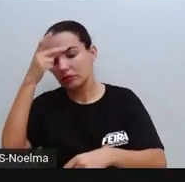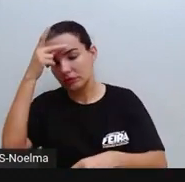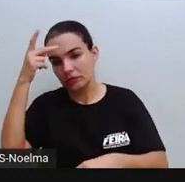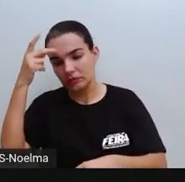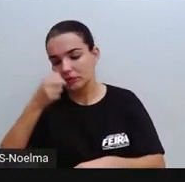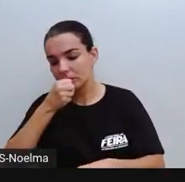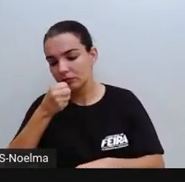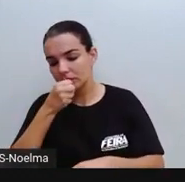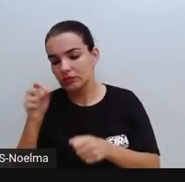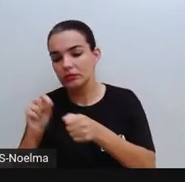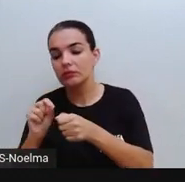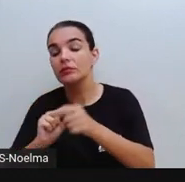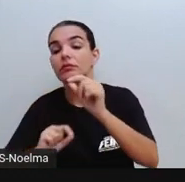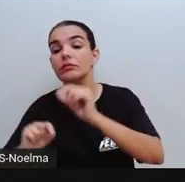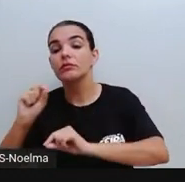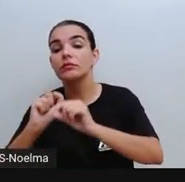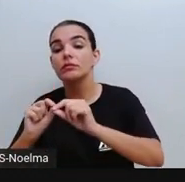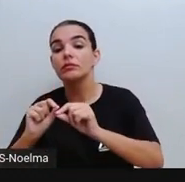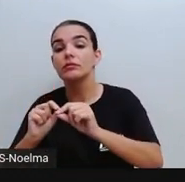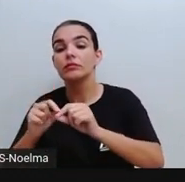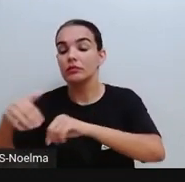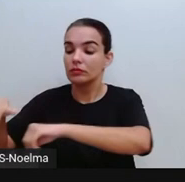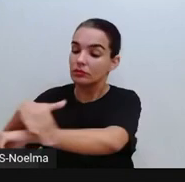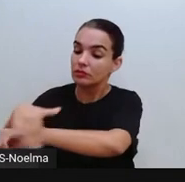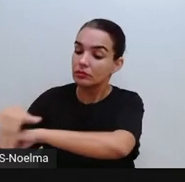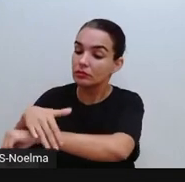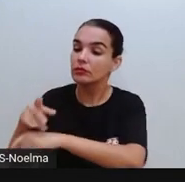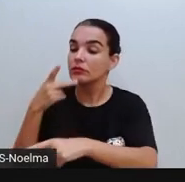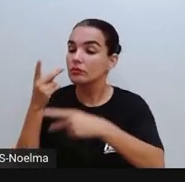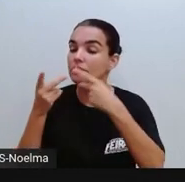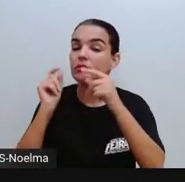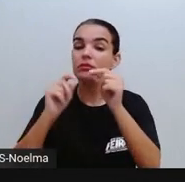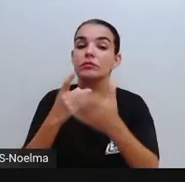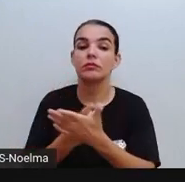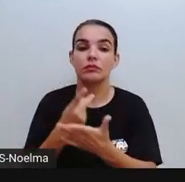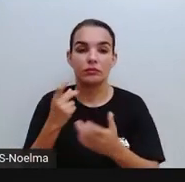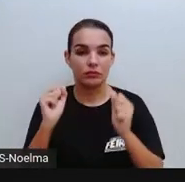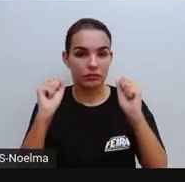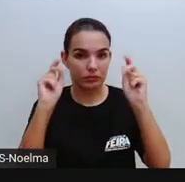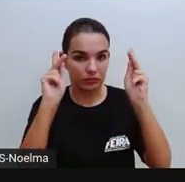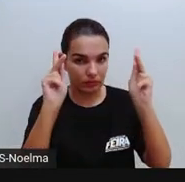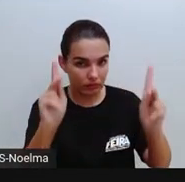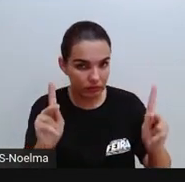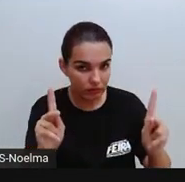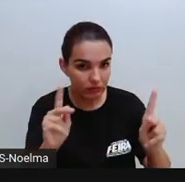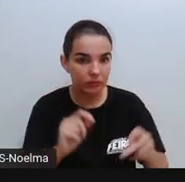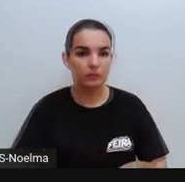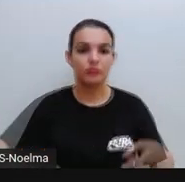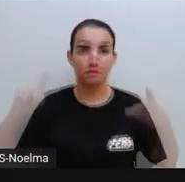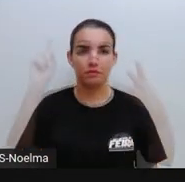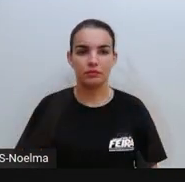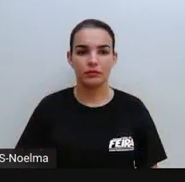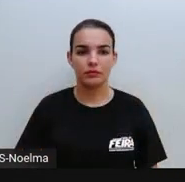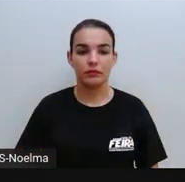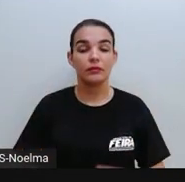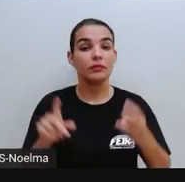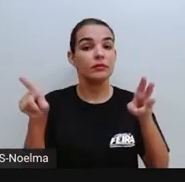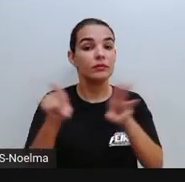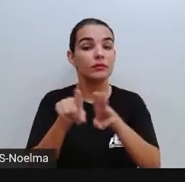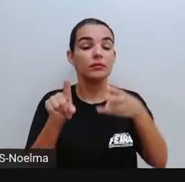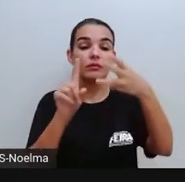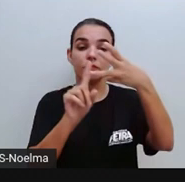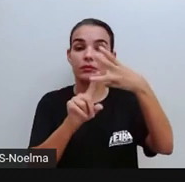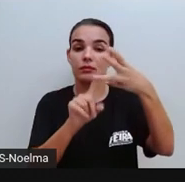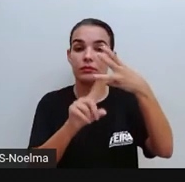aquele local para cobrir aquela notícia falar o que é que tá acontecendo ali tá bom para passar para o público temos